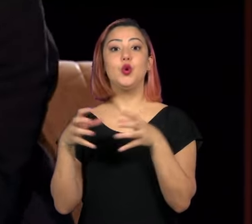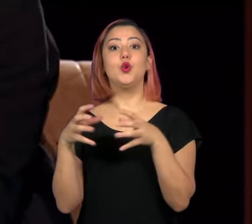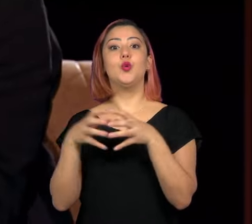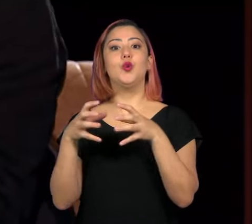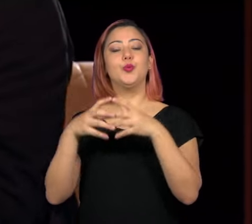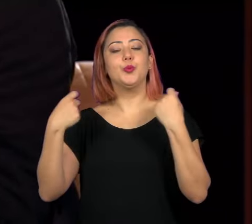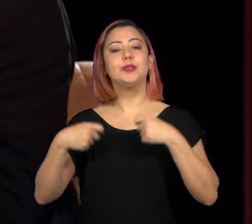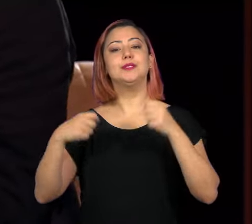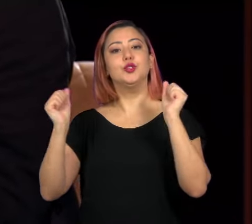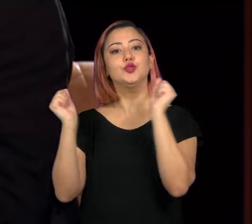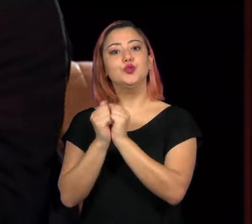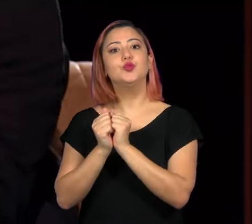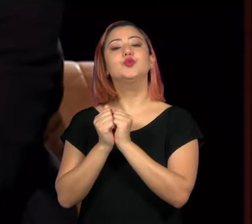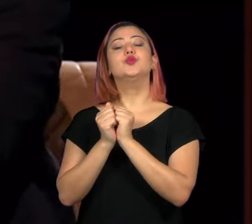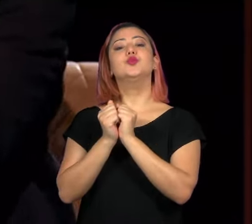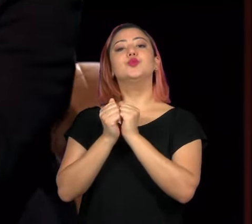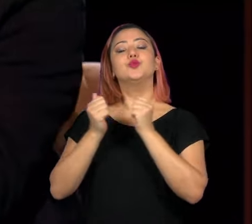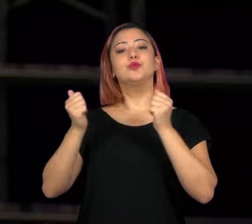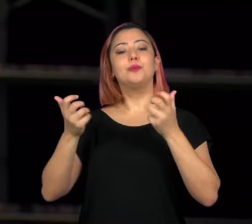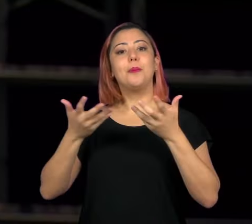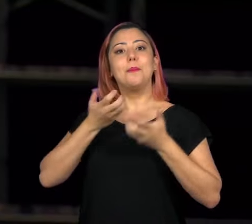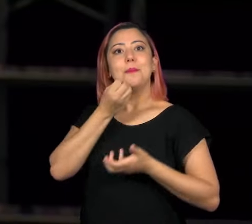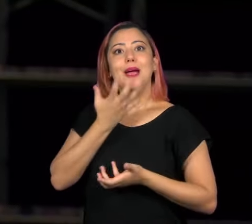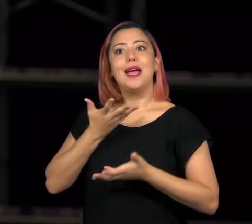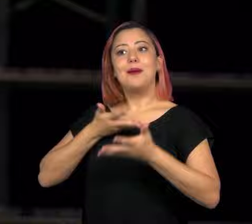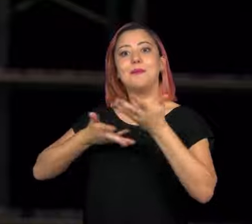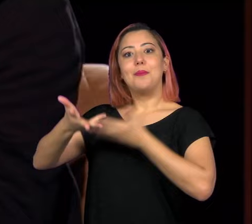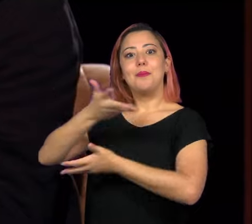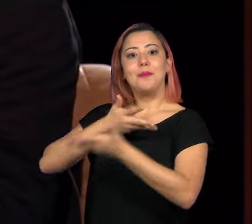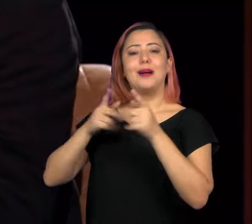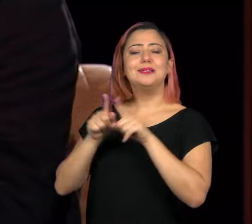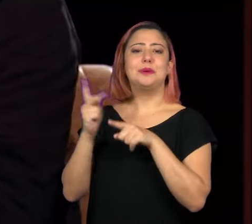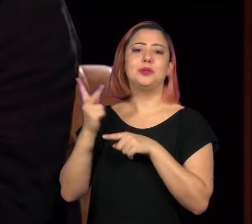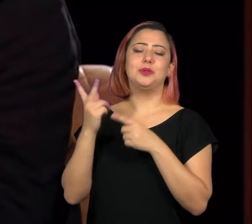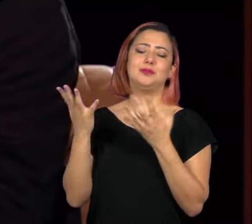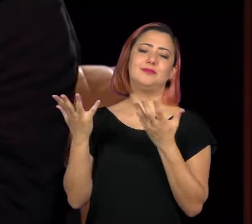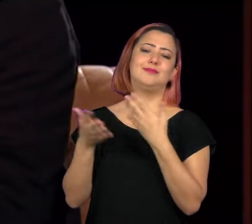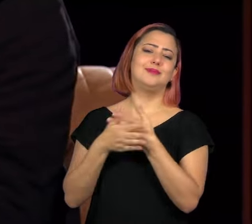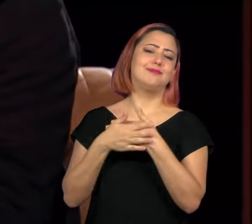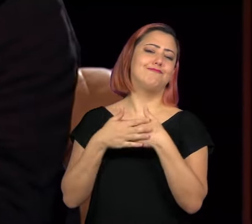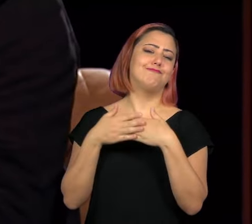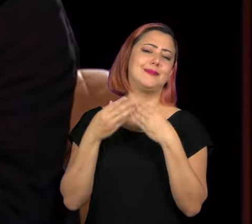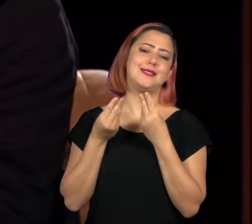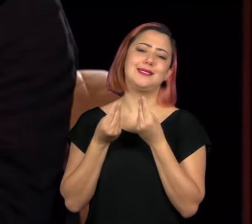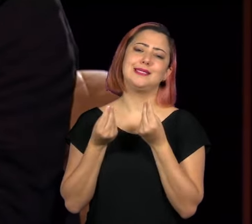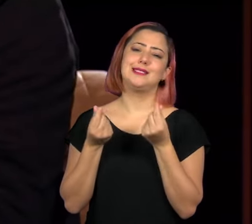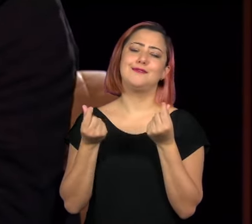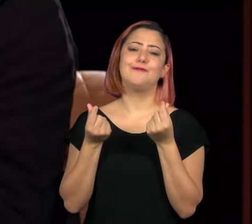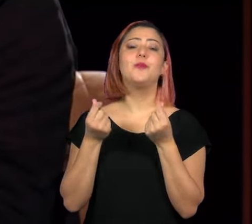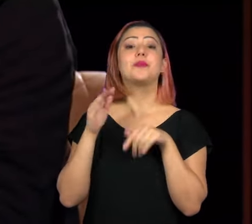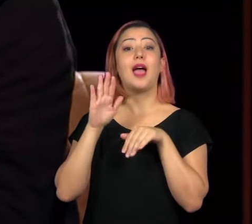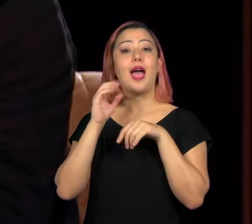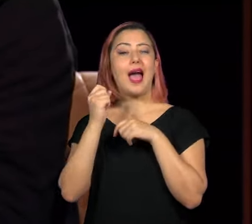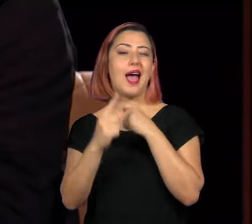Então, ele fez a caminha. Ele é um homem de uma sensibilidade incrível. De vez em quando, nós nos encontramos